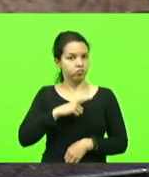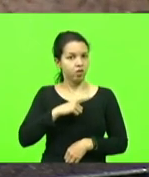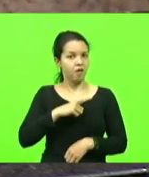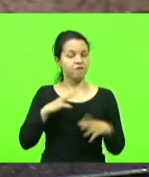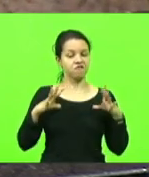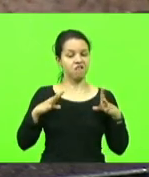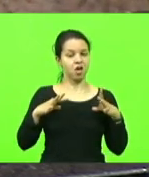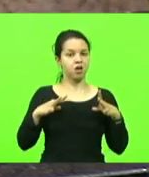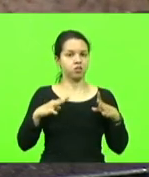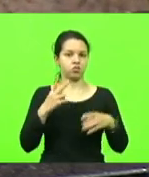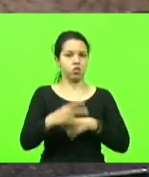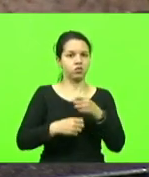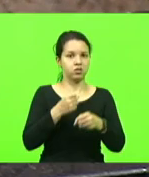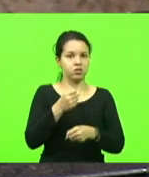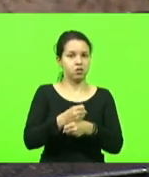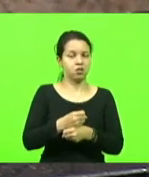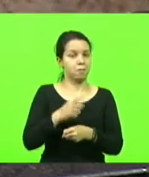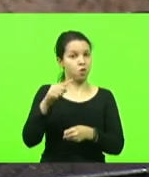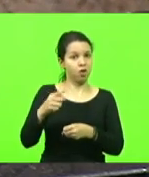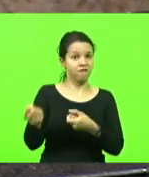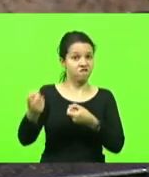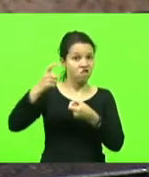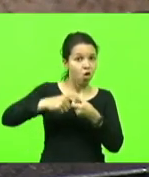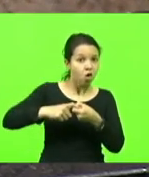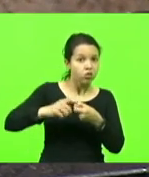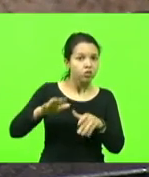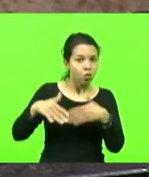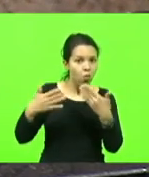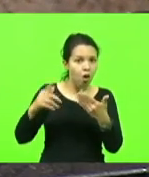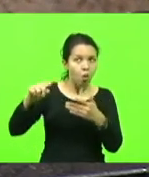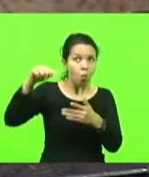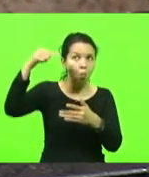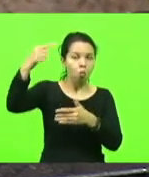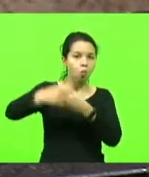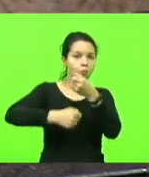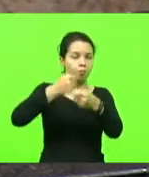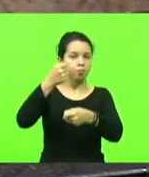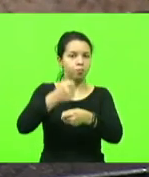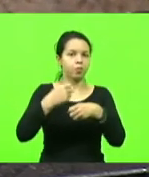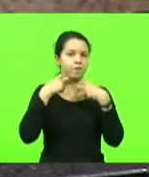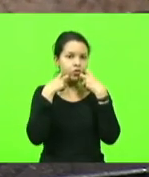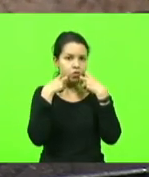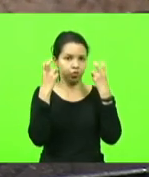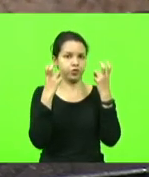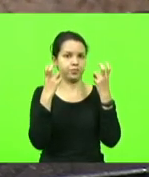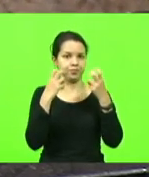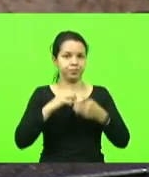que a previsão para voltar é ano que vem. Essa vergonha!